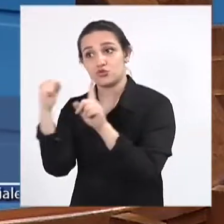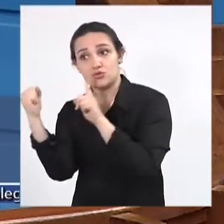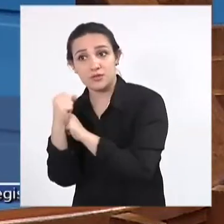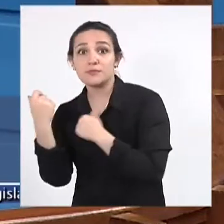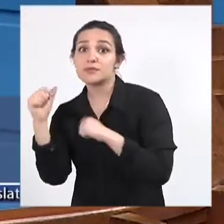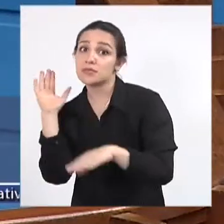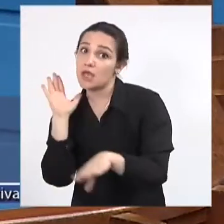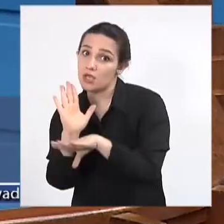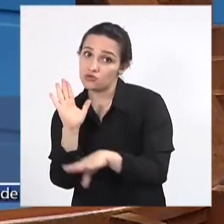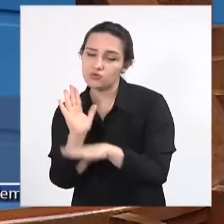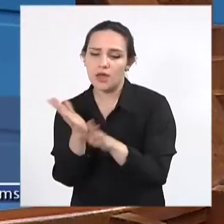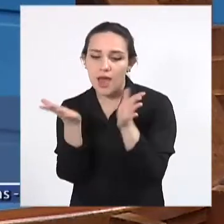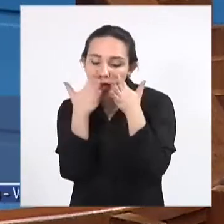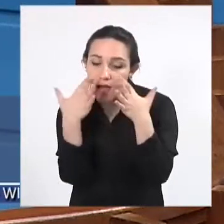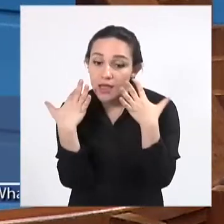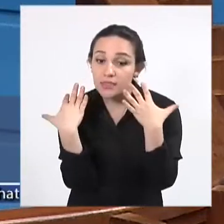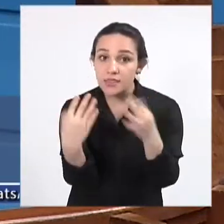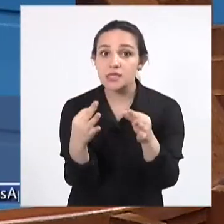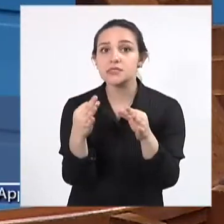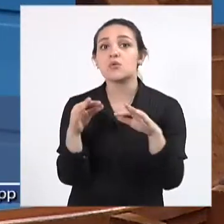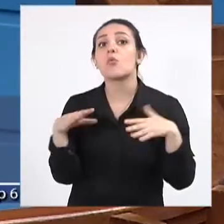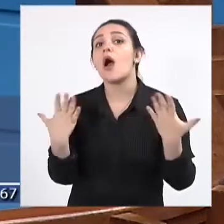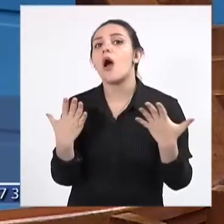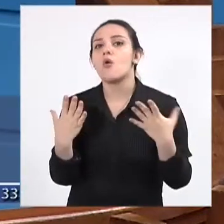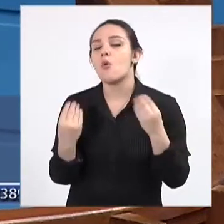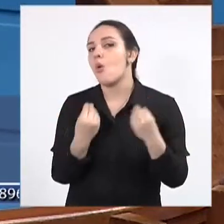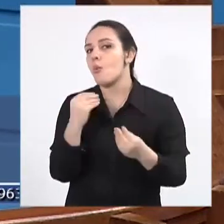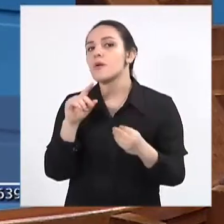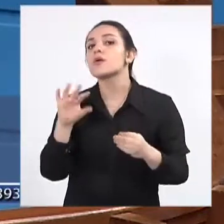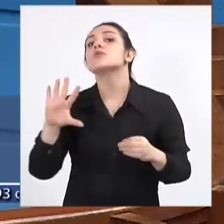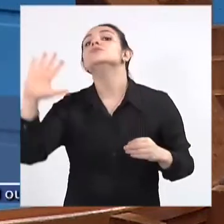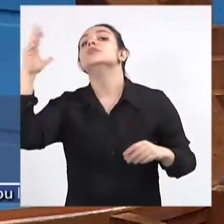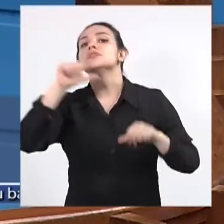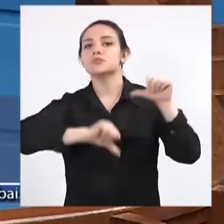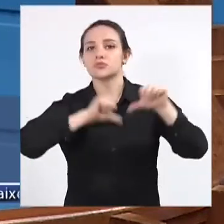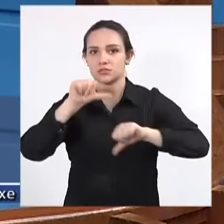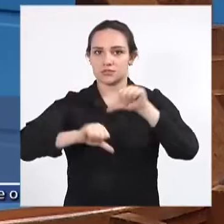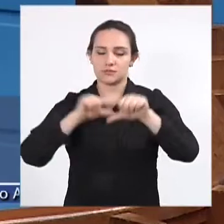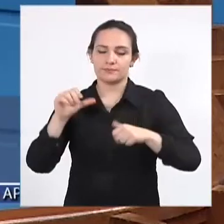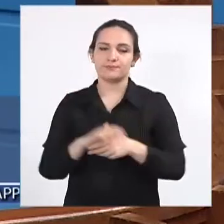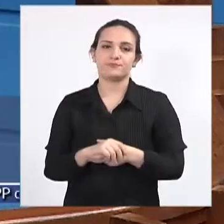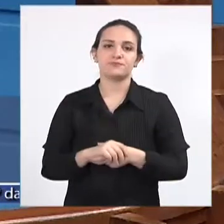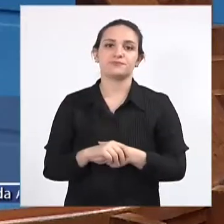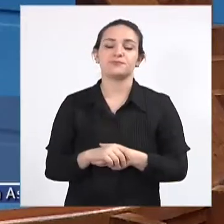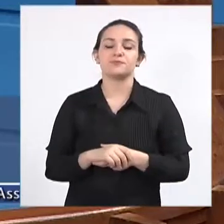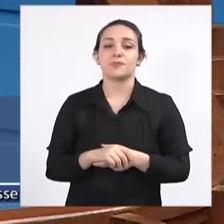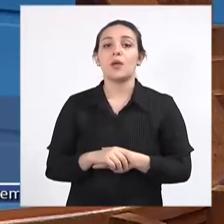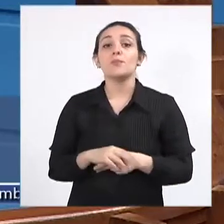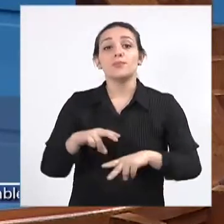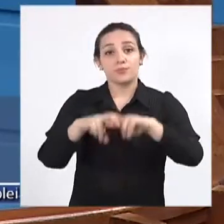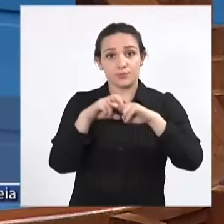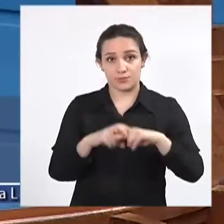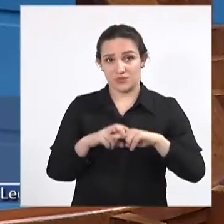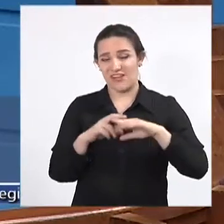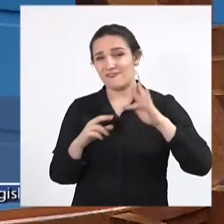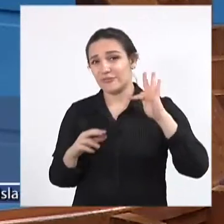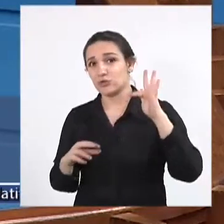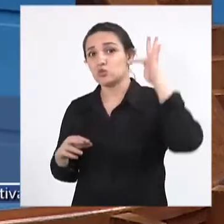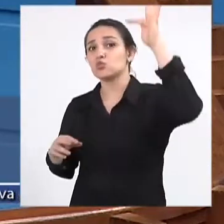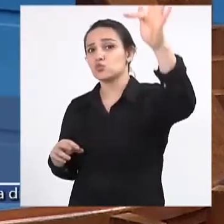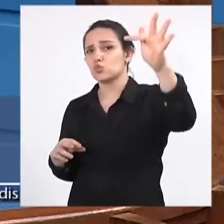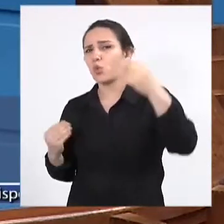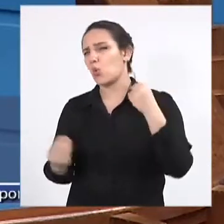que precisa estar atenta também às próprias mudanças que acontecem ao longo do tempo. Há que se pensar que, no futuro, os